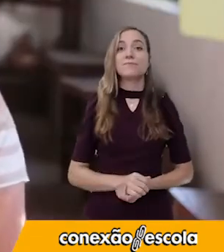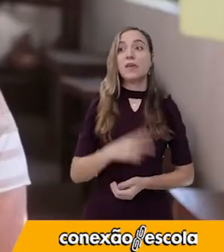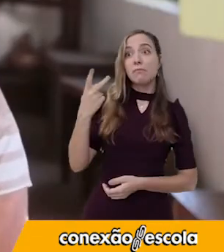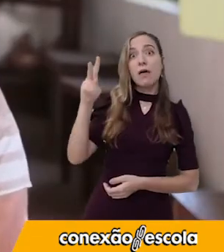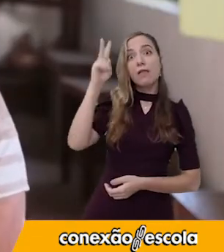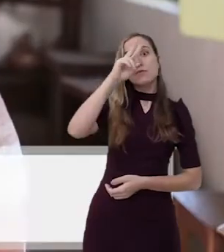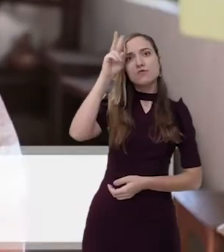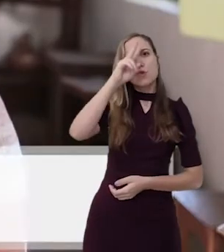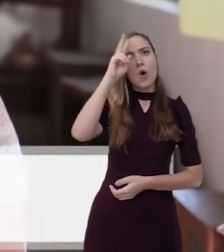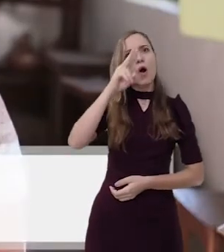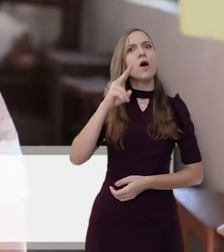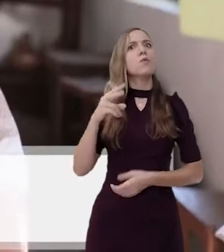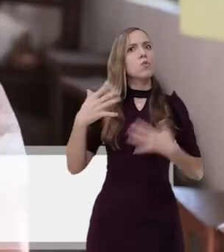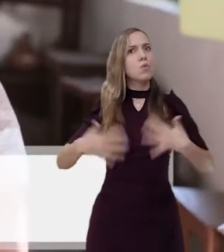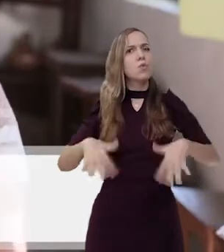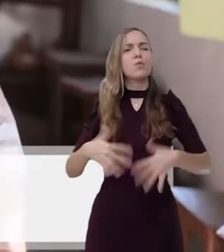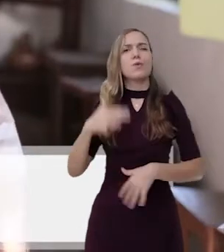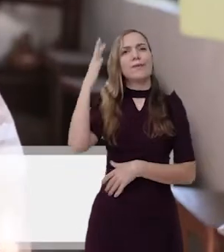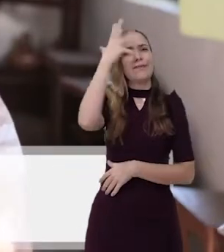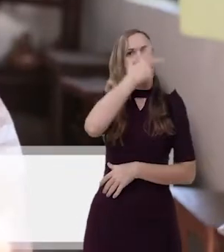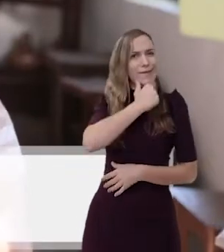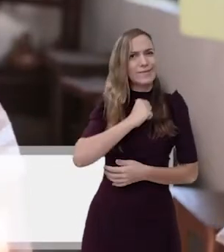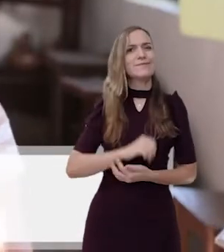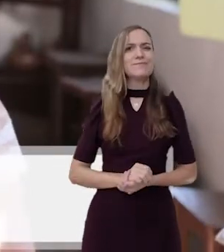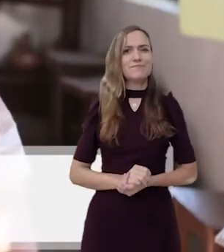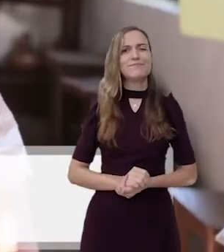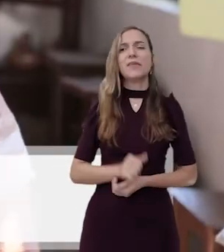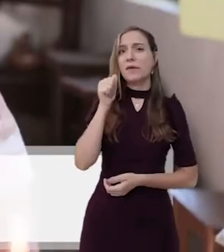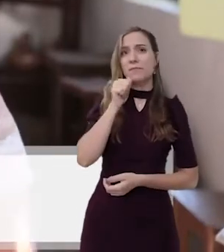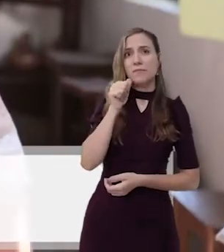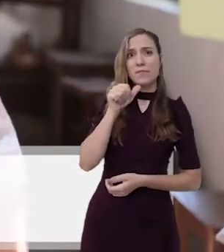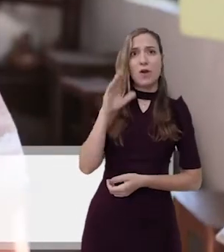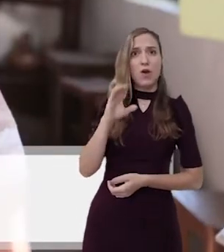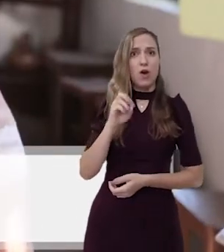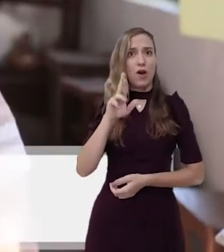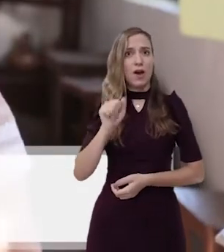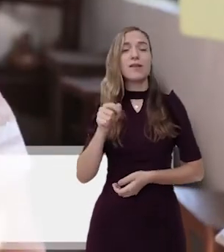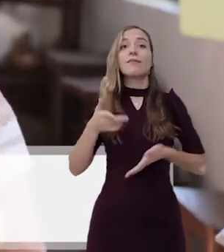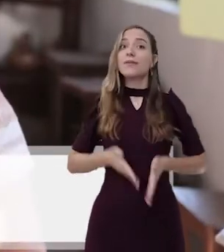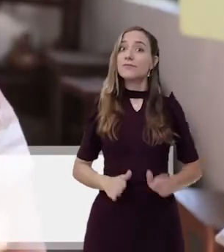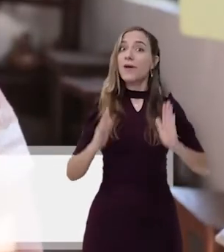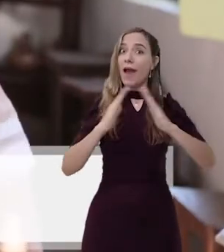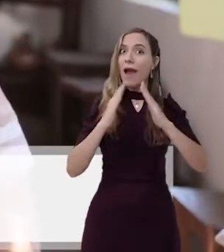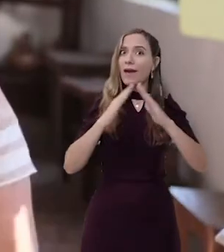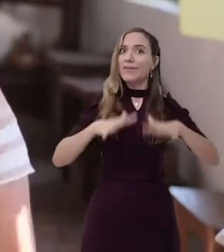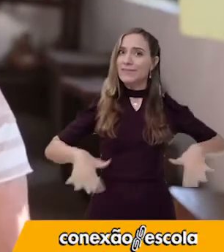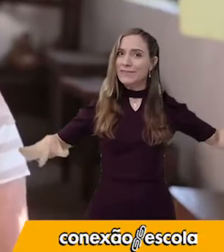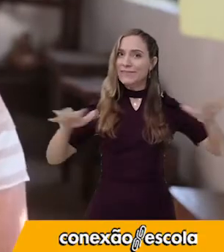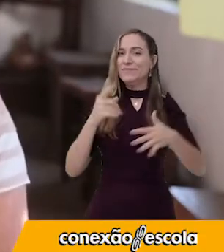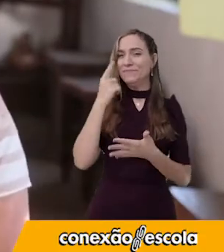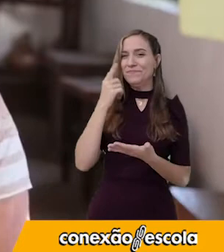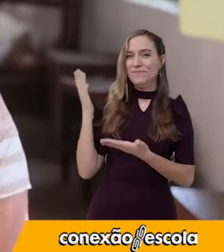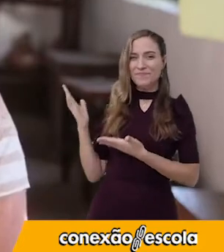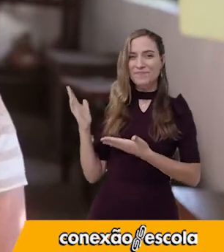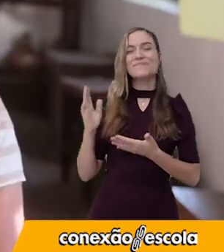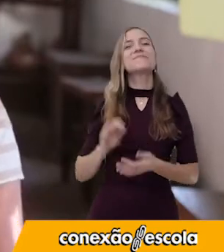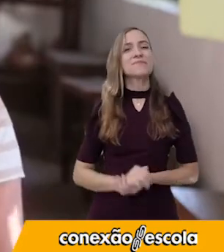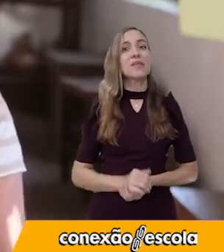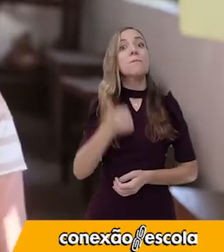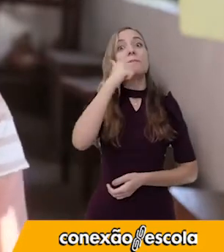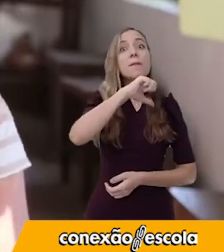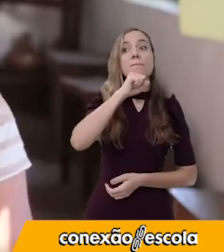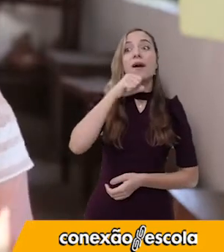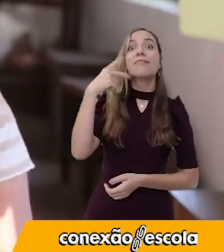Coralina é uma história muito linda, né? A Cora nasceu nesta casa. Aliás, a mãe da Cora nasceu nesta